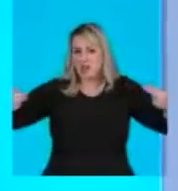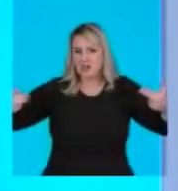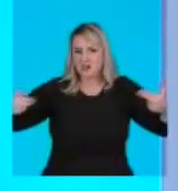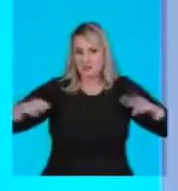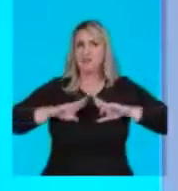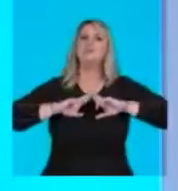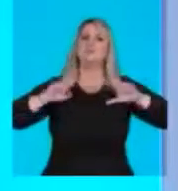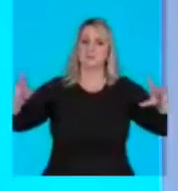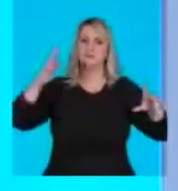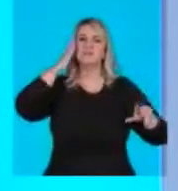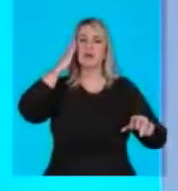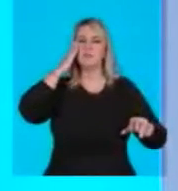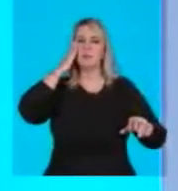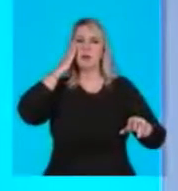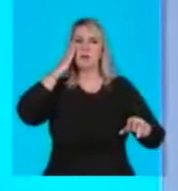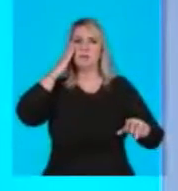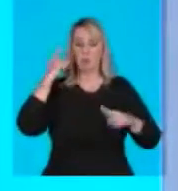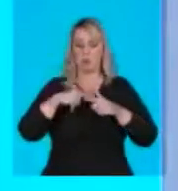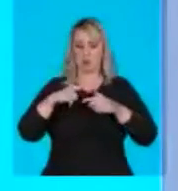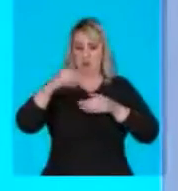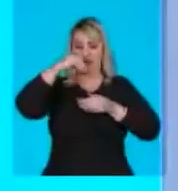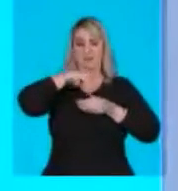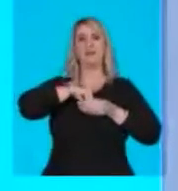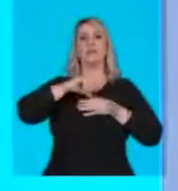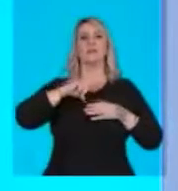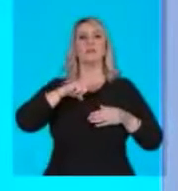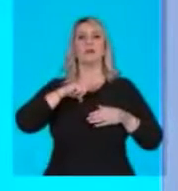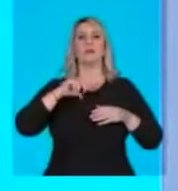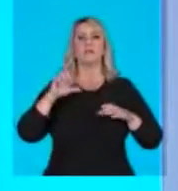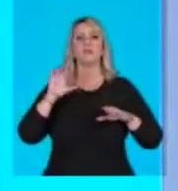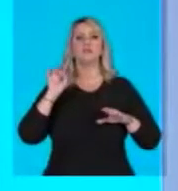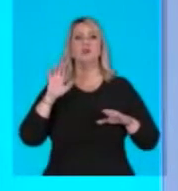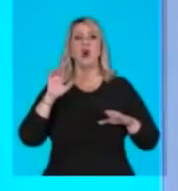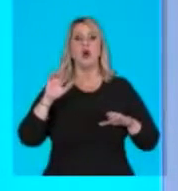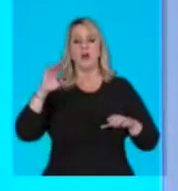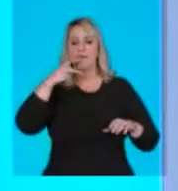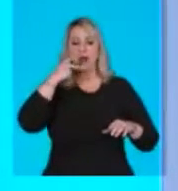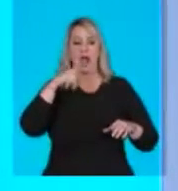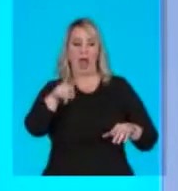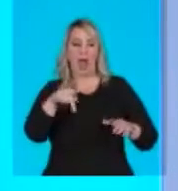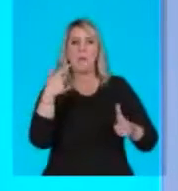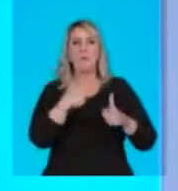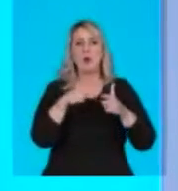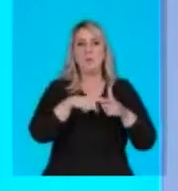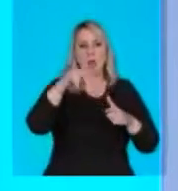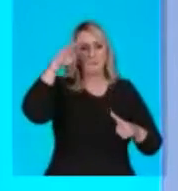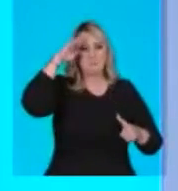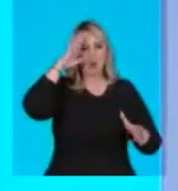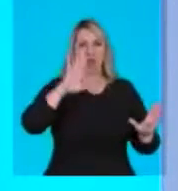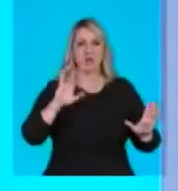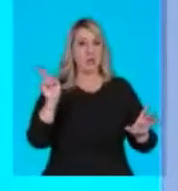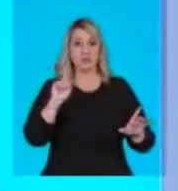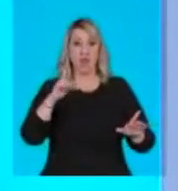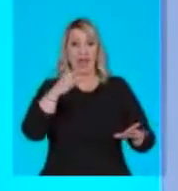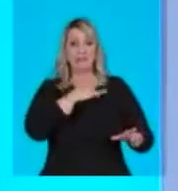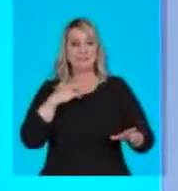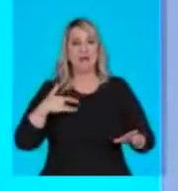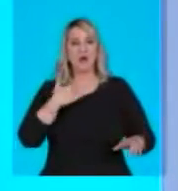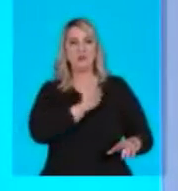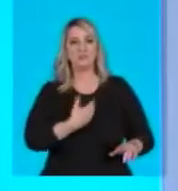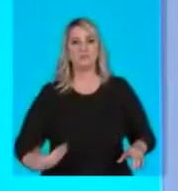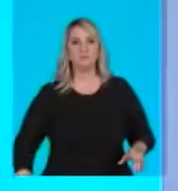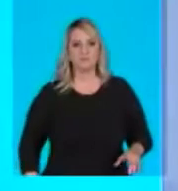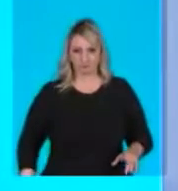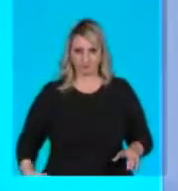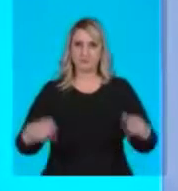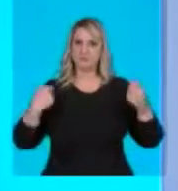diferenciada do seu efeito mas em todas elas o que a gente não pode tratar como caso de polícia a gente tem que tratar como caso de saúde pública tem capacidade